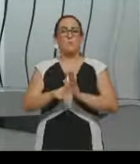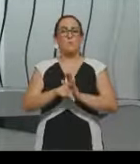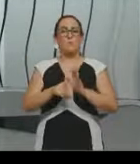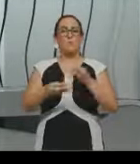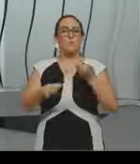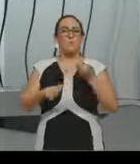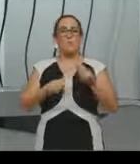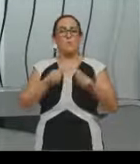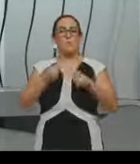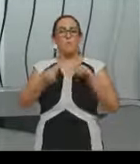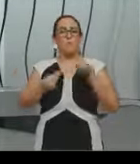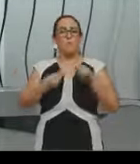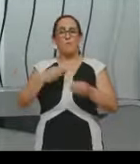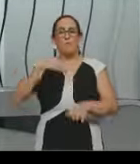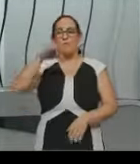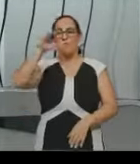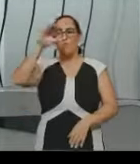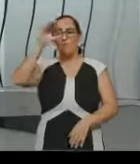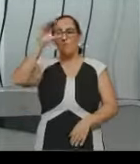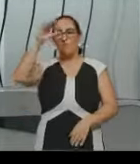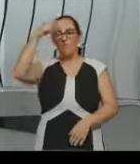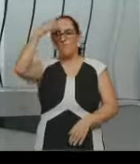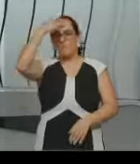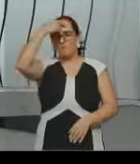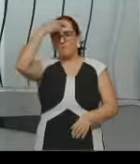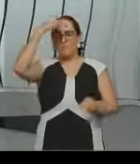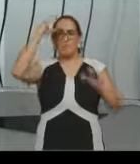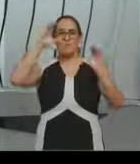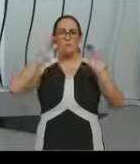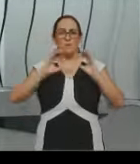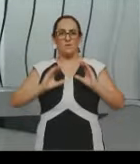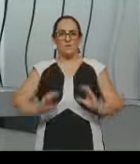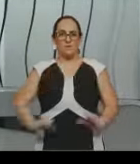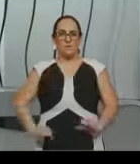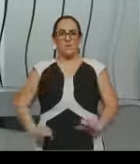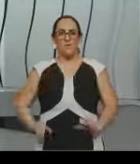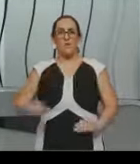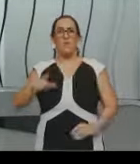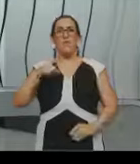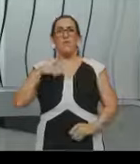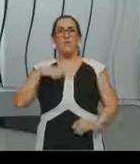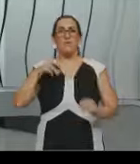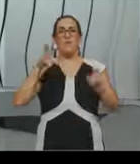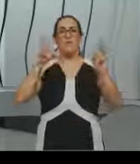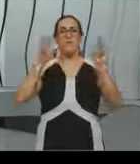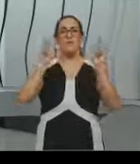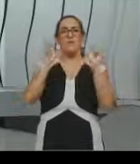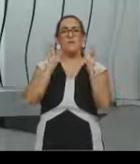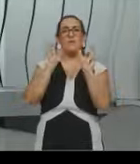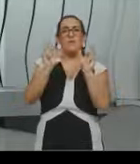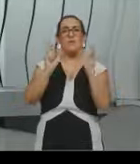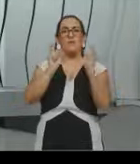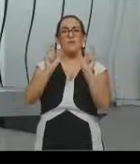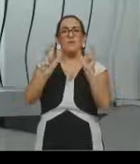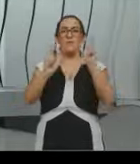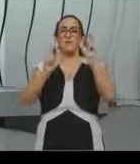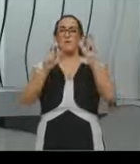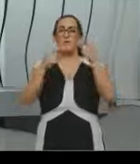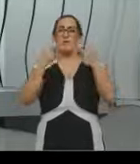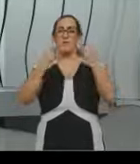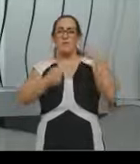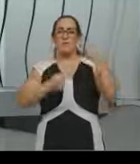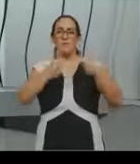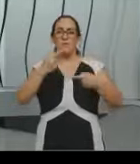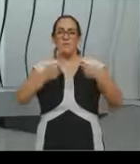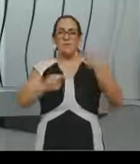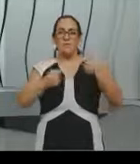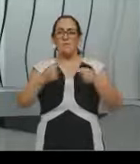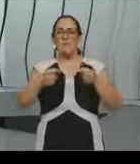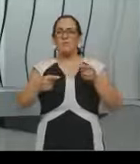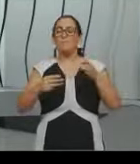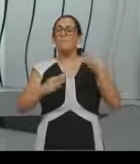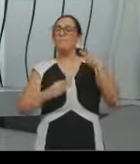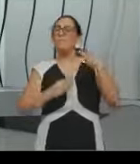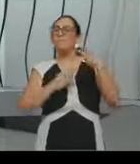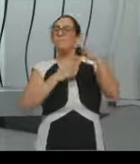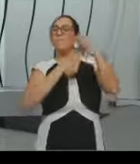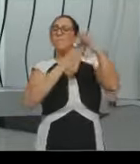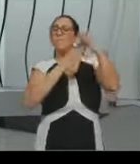gente pensa nesses termos políticos aí, e nós podemos tratar também dos termos sociais, era muito o quê?